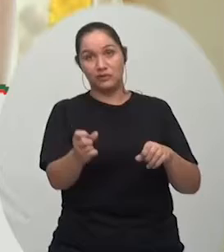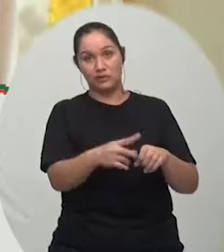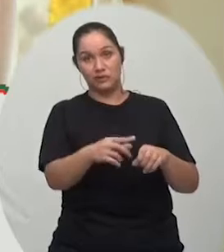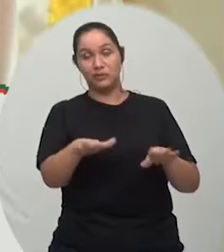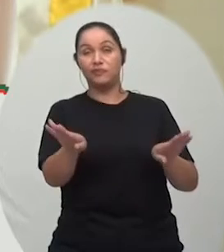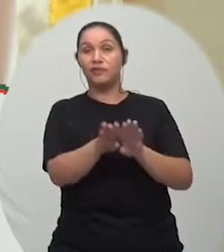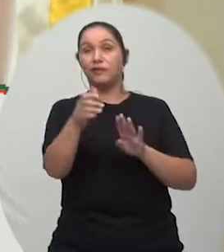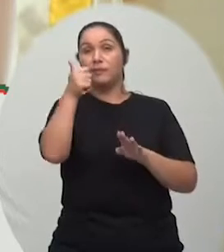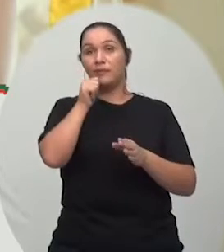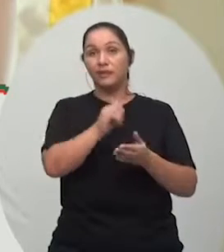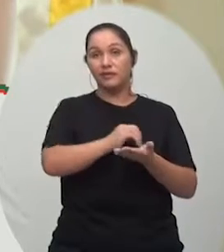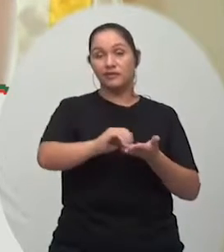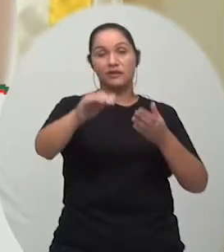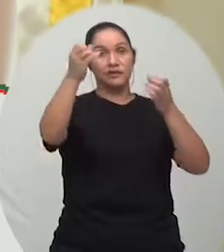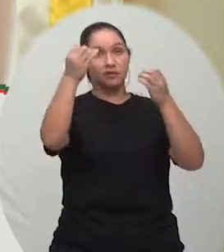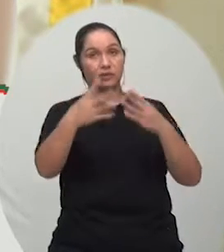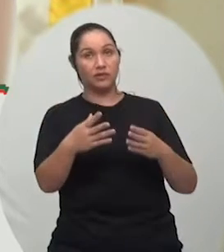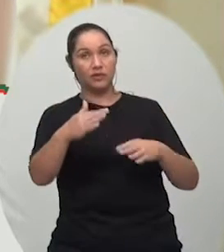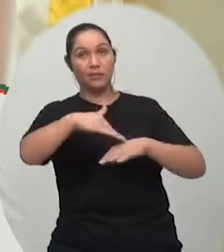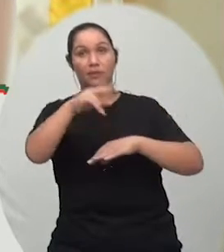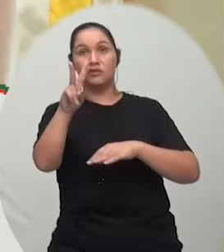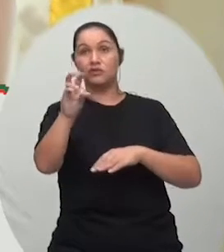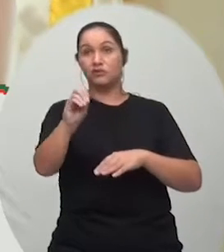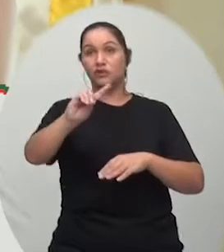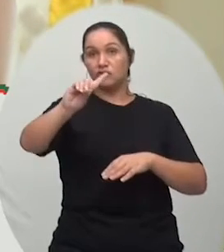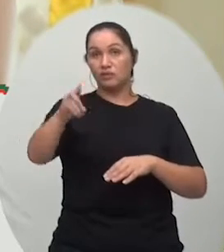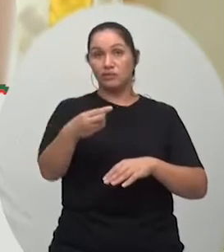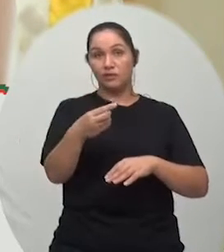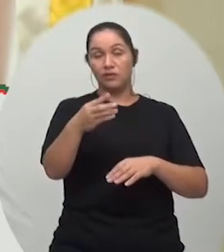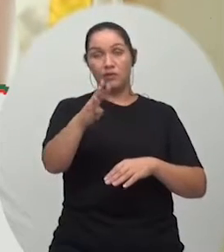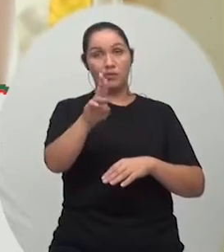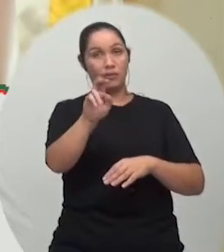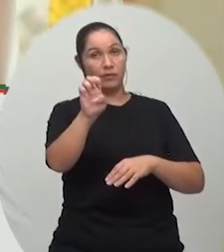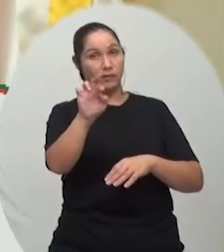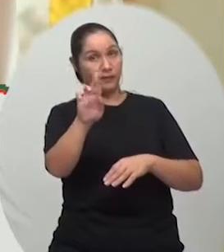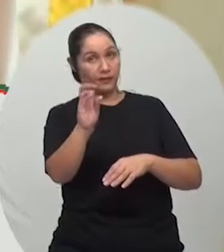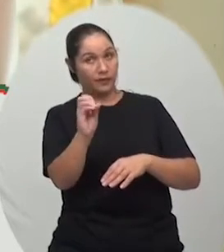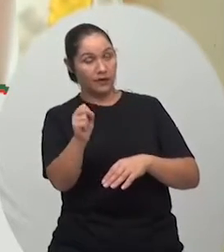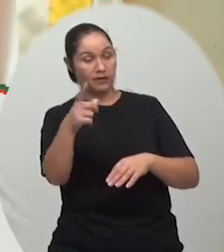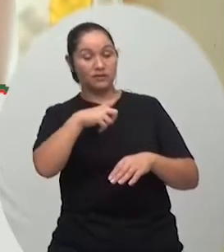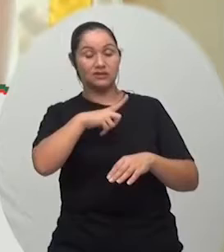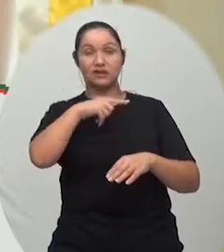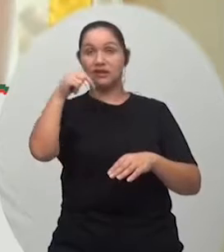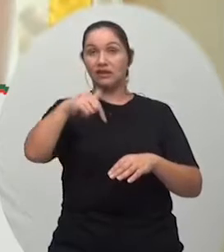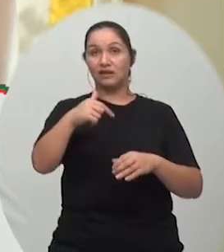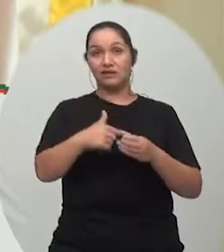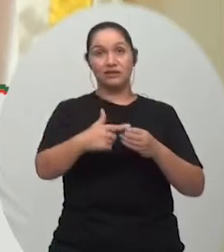cidade. Mais de 20 mil bueiros aqui na nossa cidade, ela falou, mas pontos de